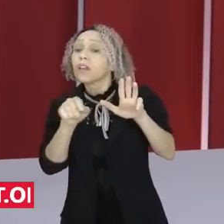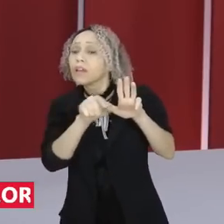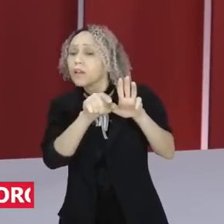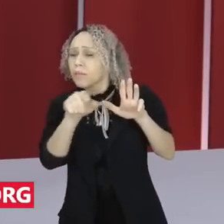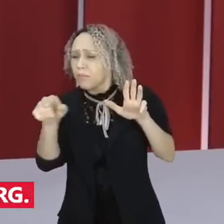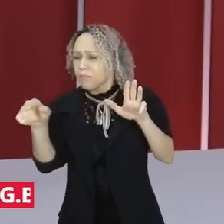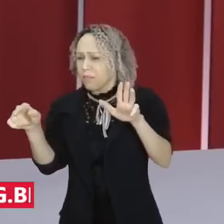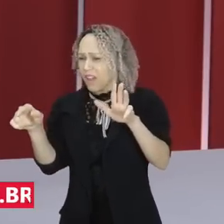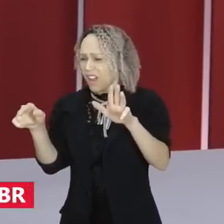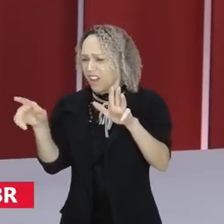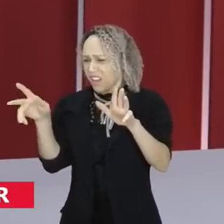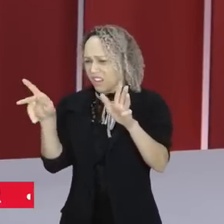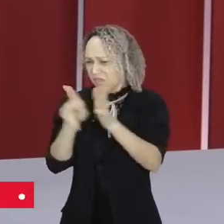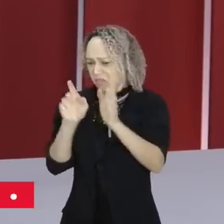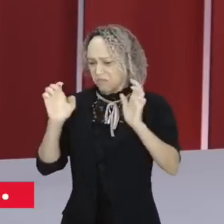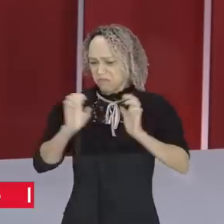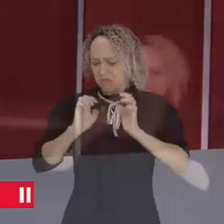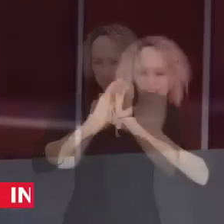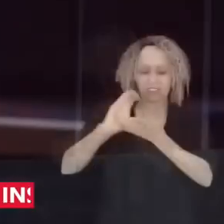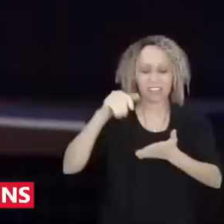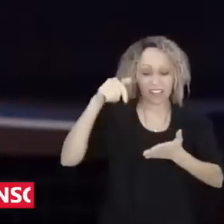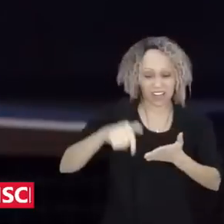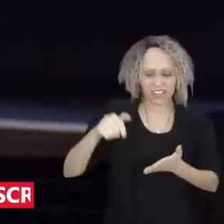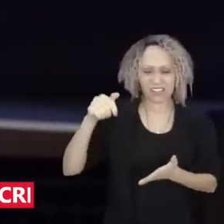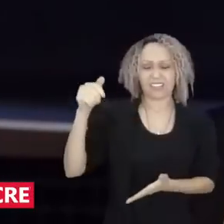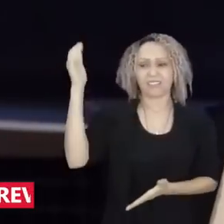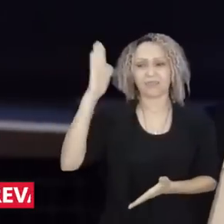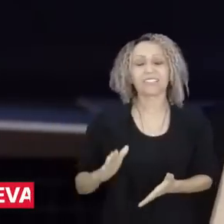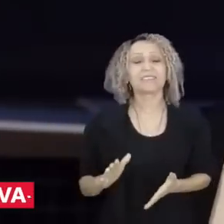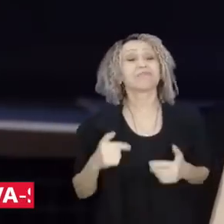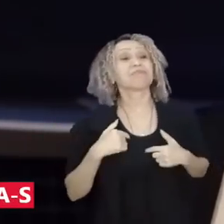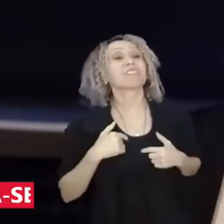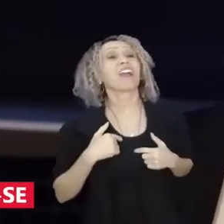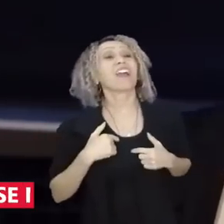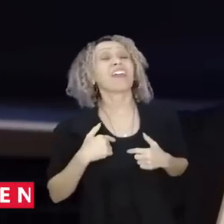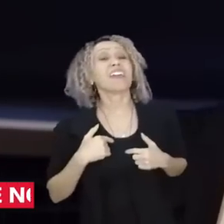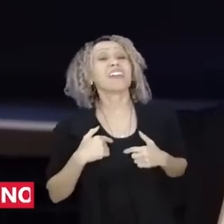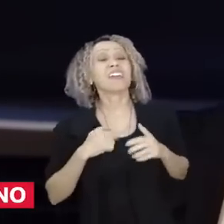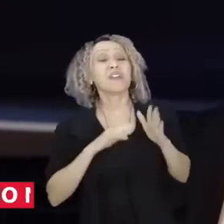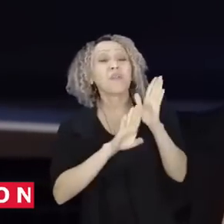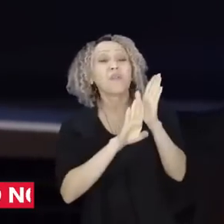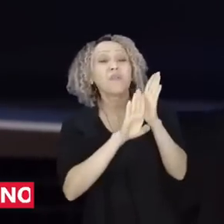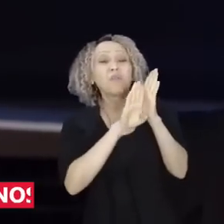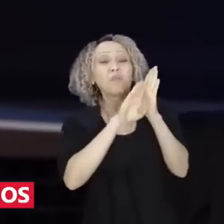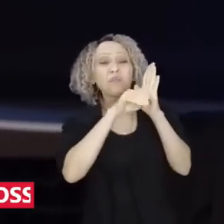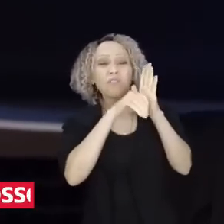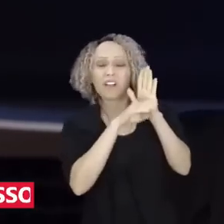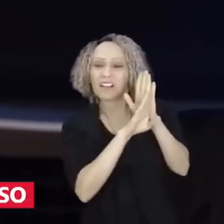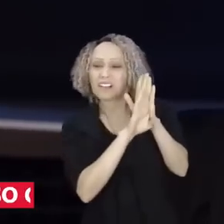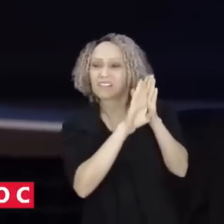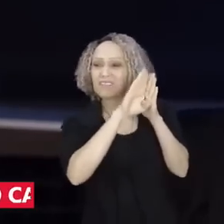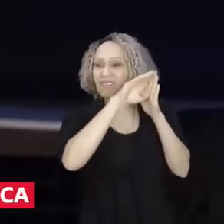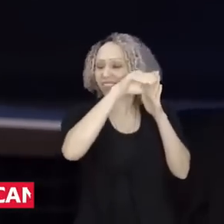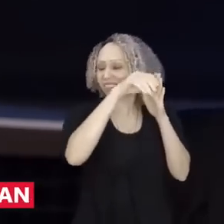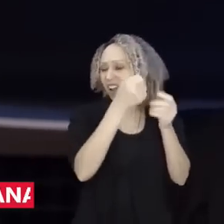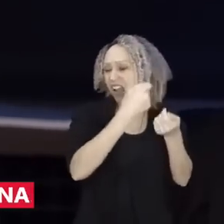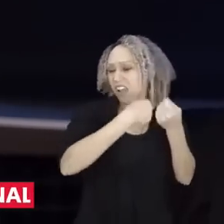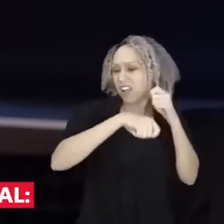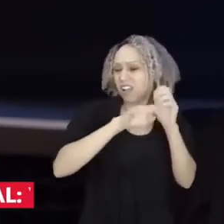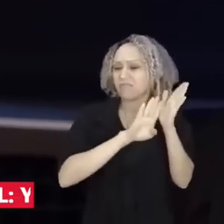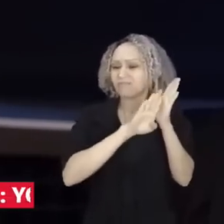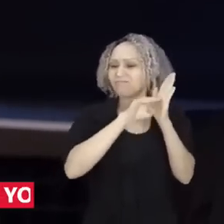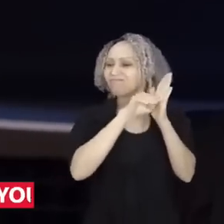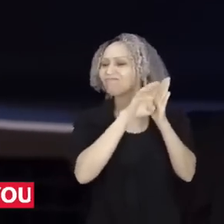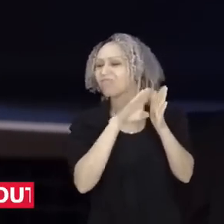do mercado financeiro do Brasil. É um mercado que muitas vezes parece invisível. Ao tentarem julgar o que